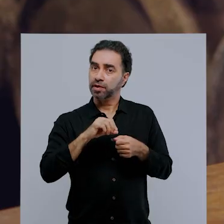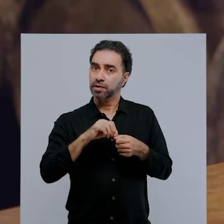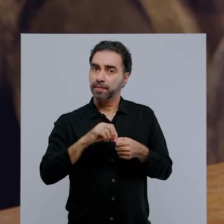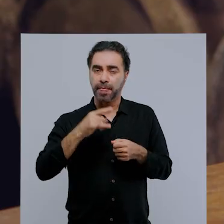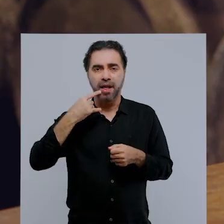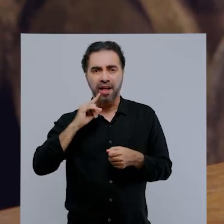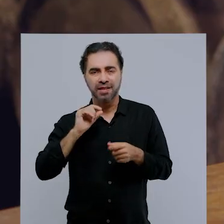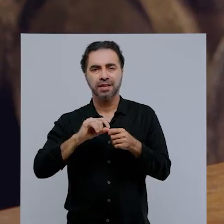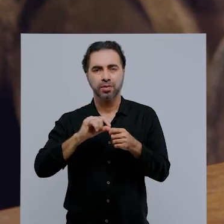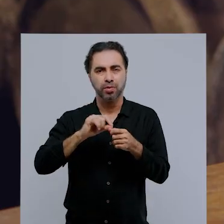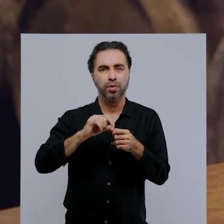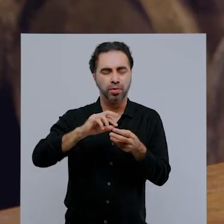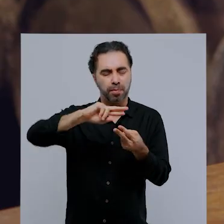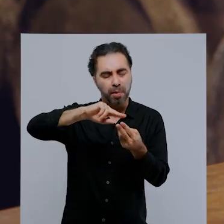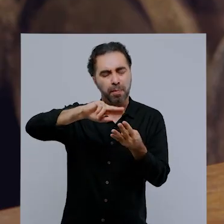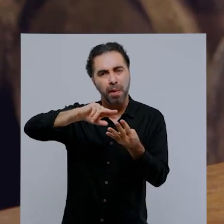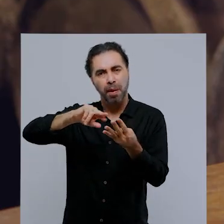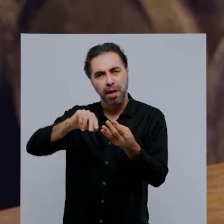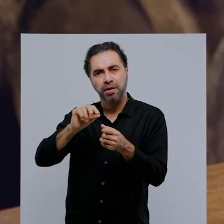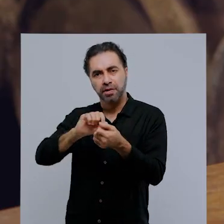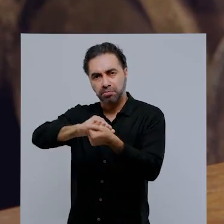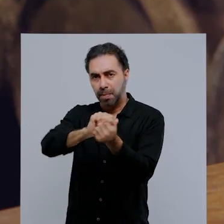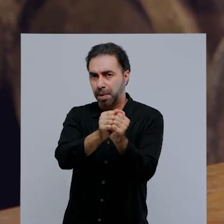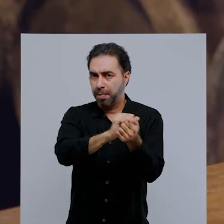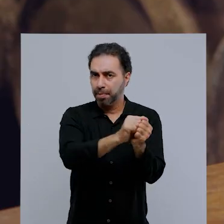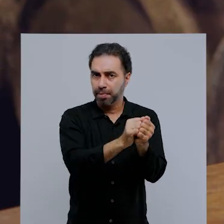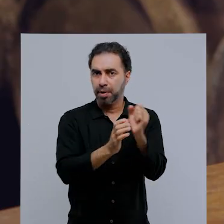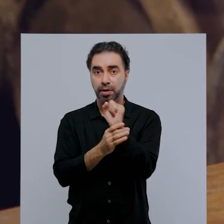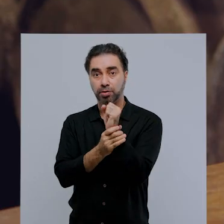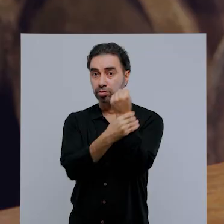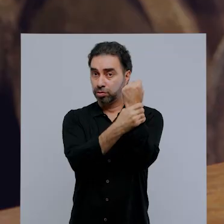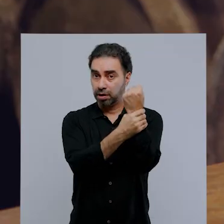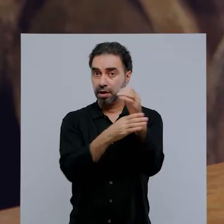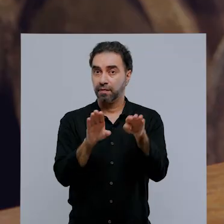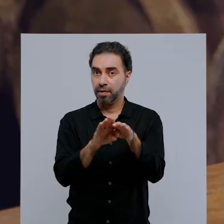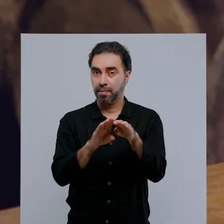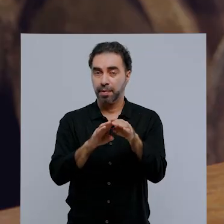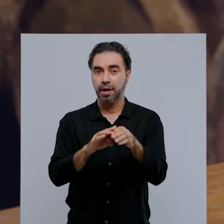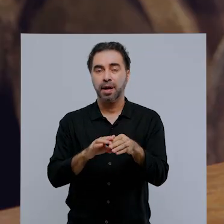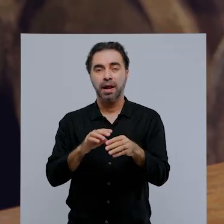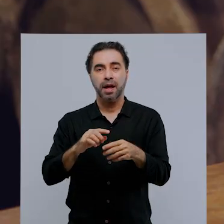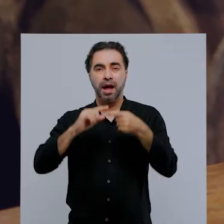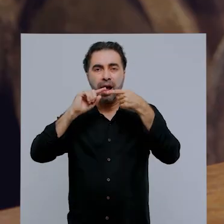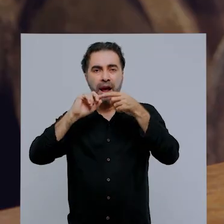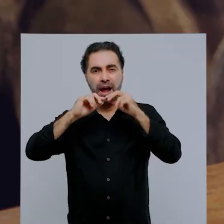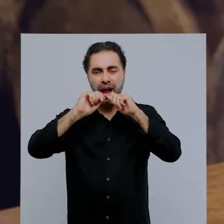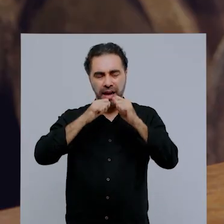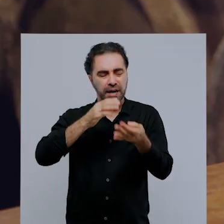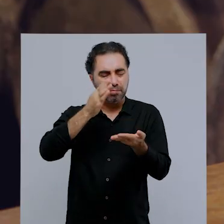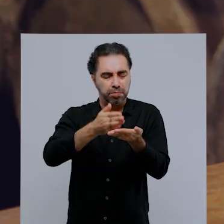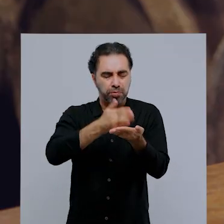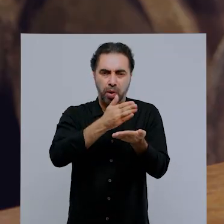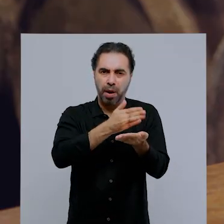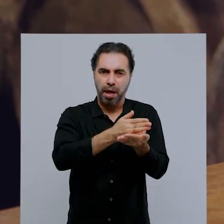um critério, né, de produção artesanal e sustentável. A cana é cortada, moída em menos de 48